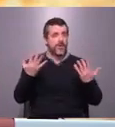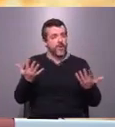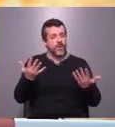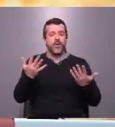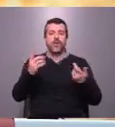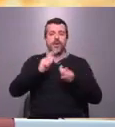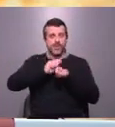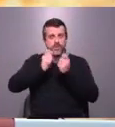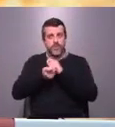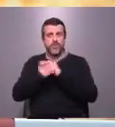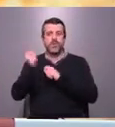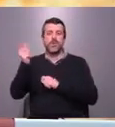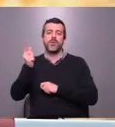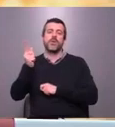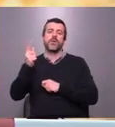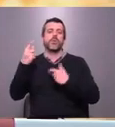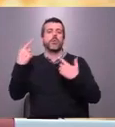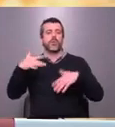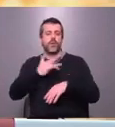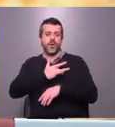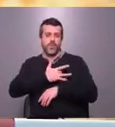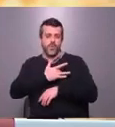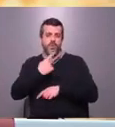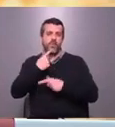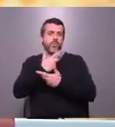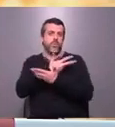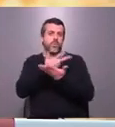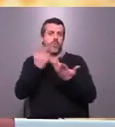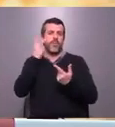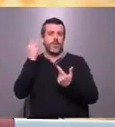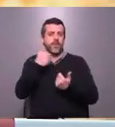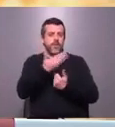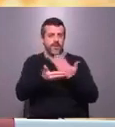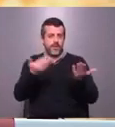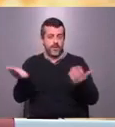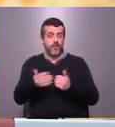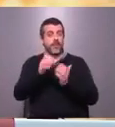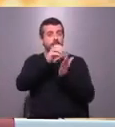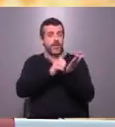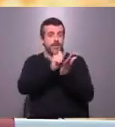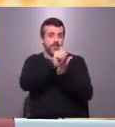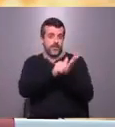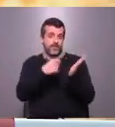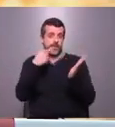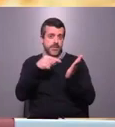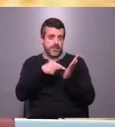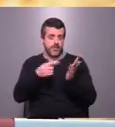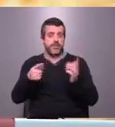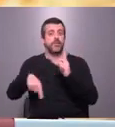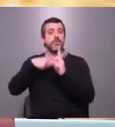torna-se símbolo de um amor sem limites, que é a fonte de vida. E é isto que o Evangelho nos diz. Na